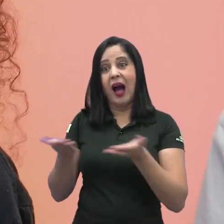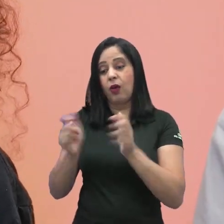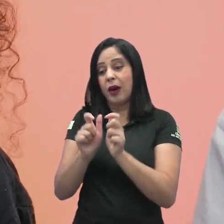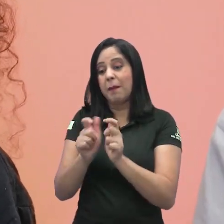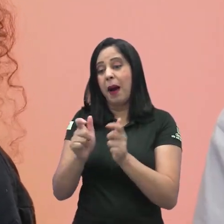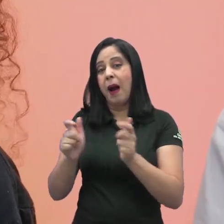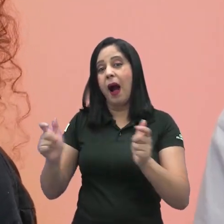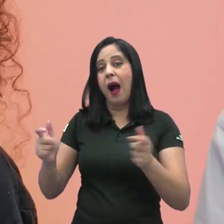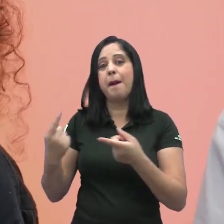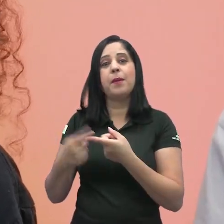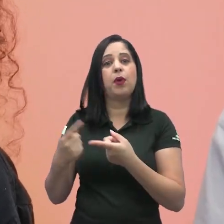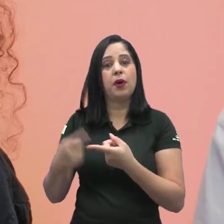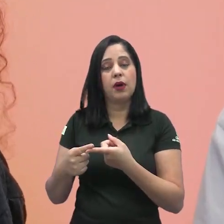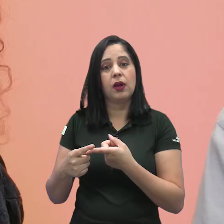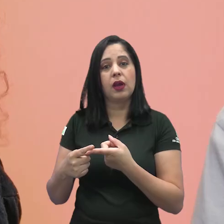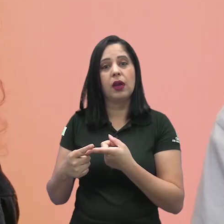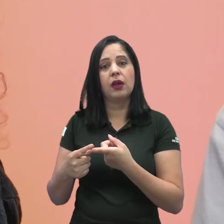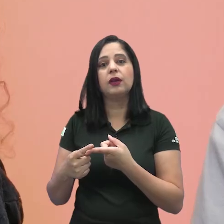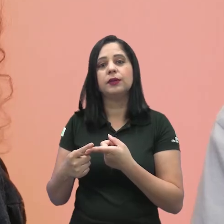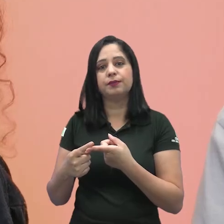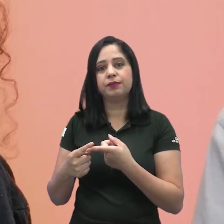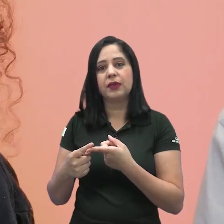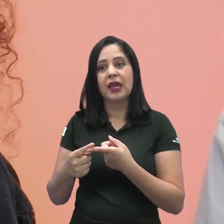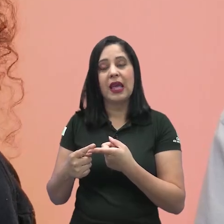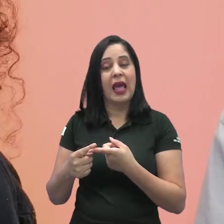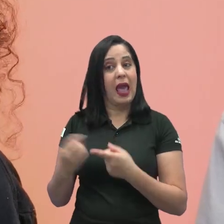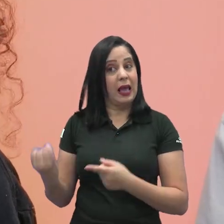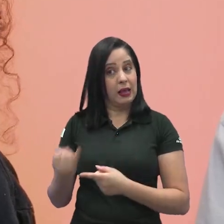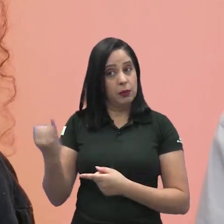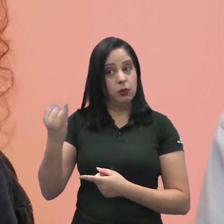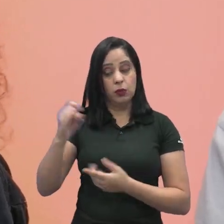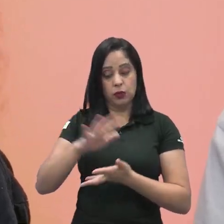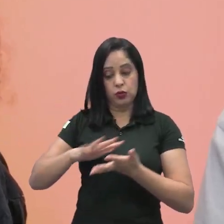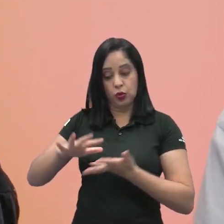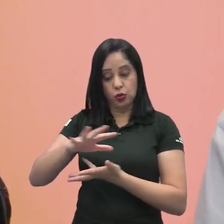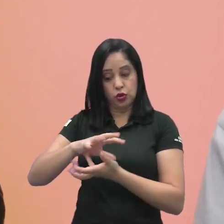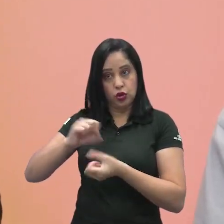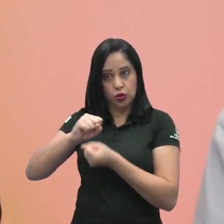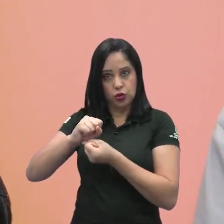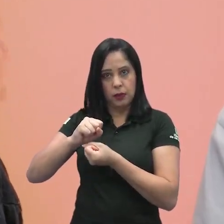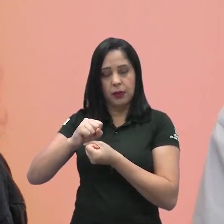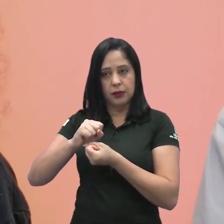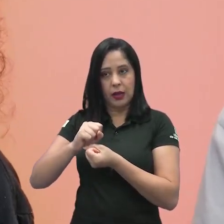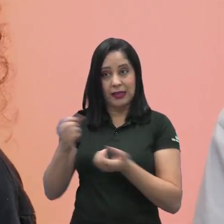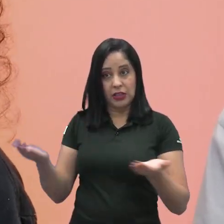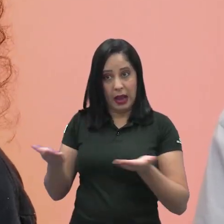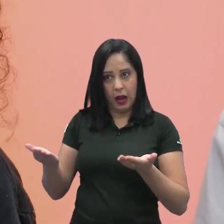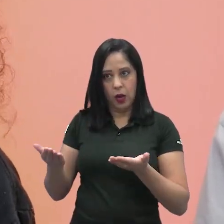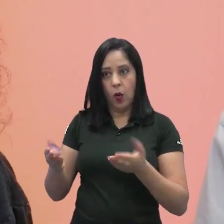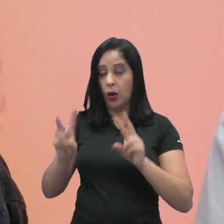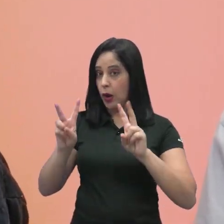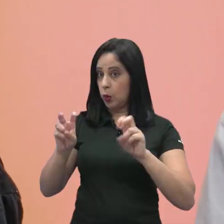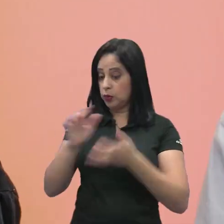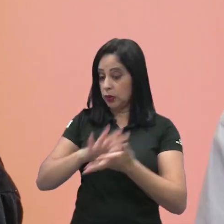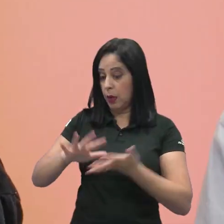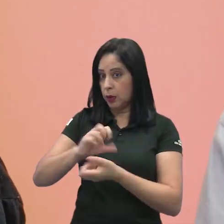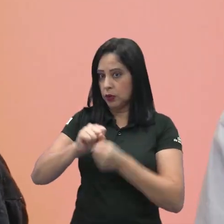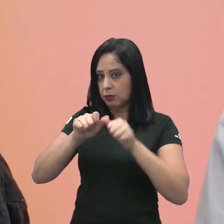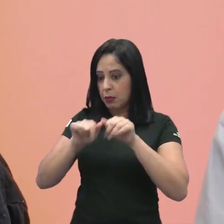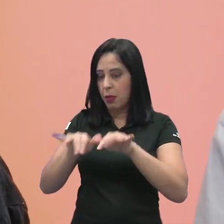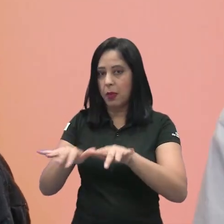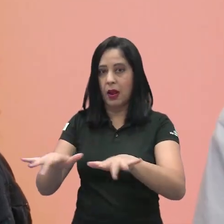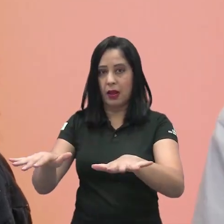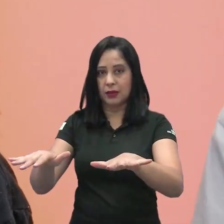reaproveitar, sabe? Com os movimentos acerca da sustentabilidade ganhando cada vez mais espaço nas mídias, essas modas